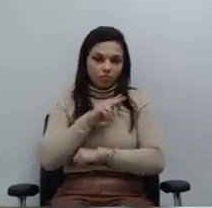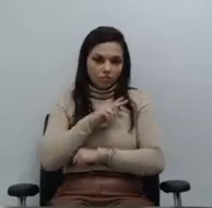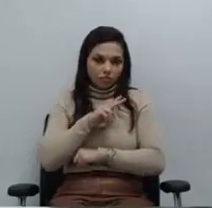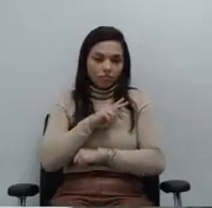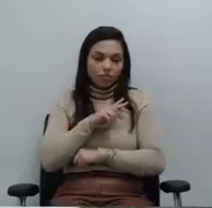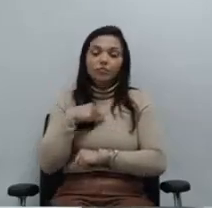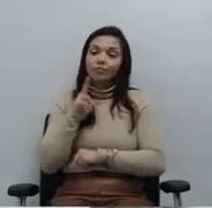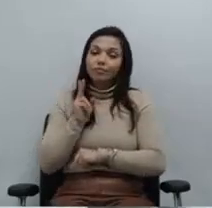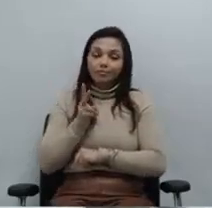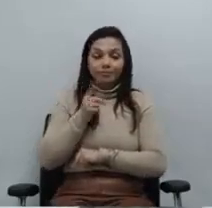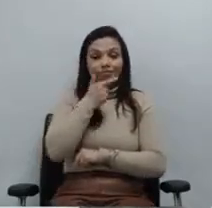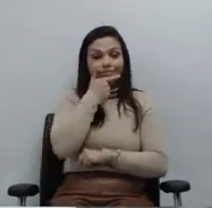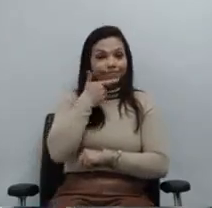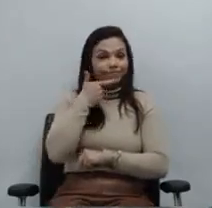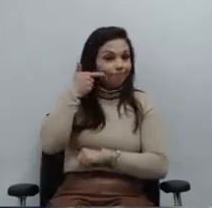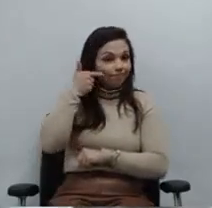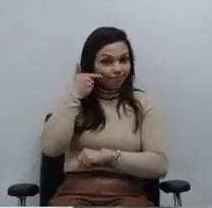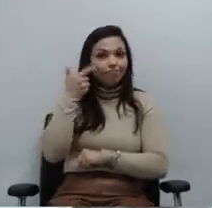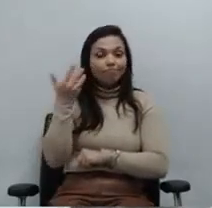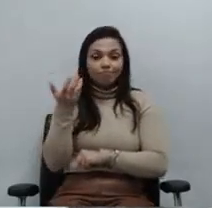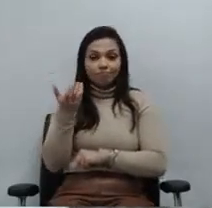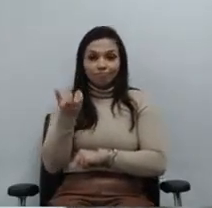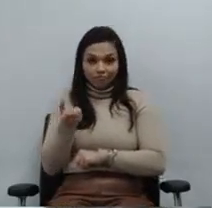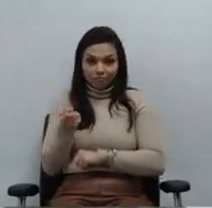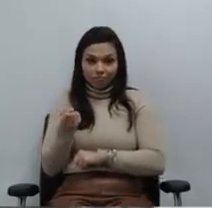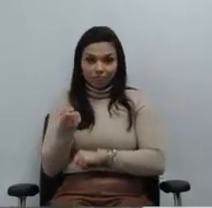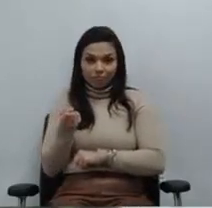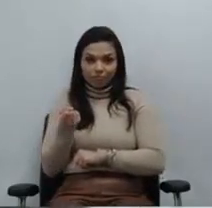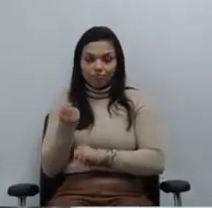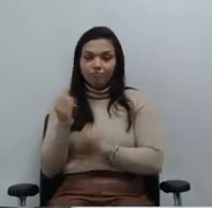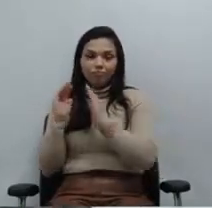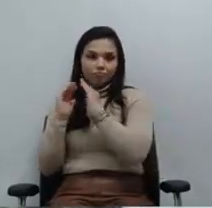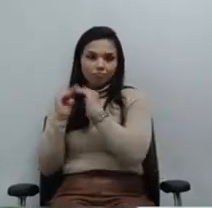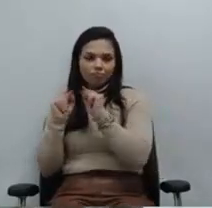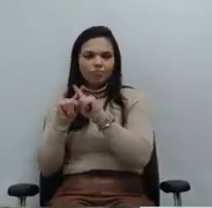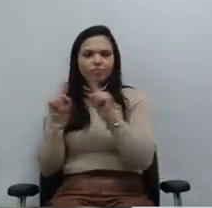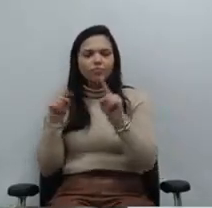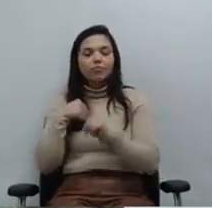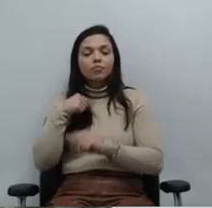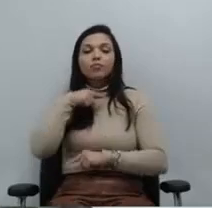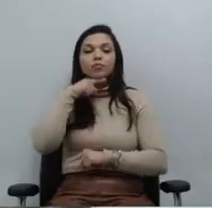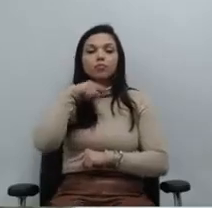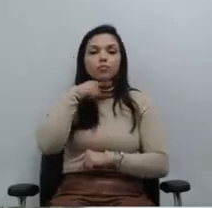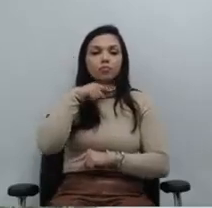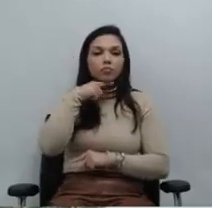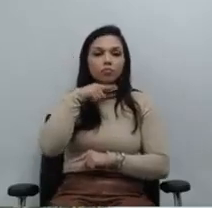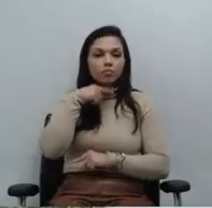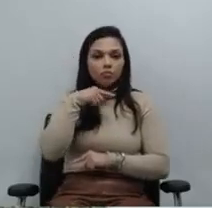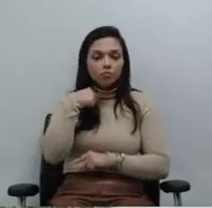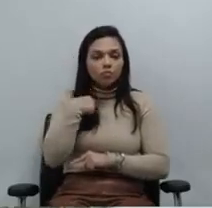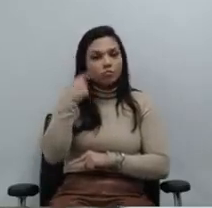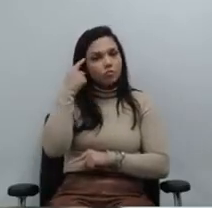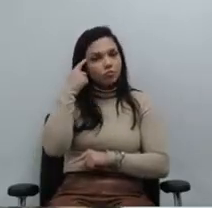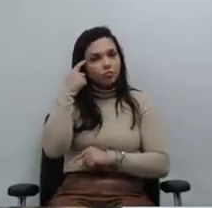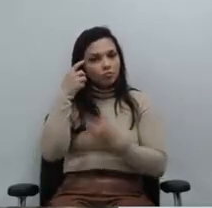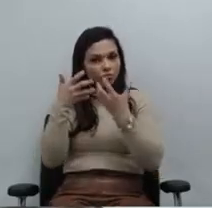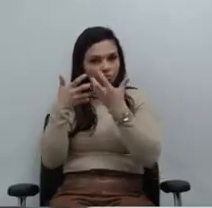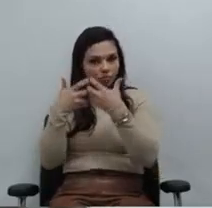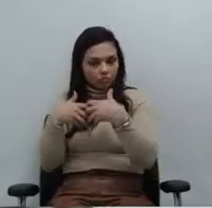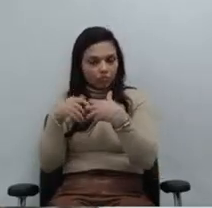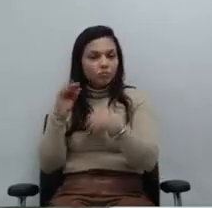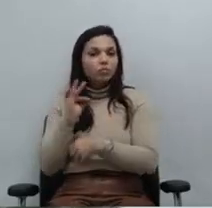simpático a concessão do pedido tal como estava previsto. Mas daí me surgiu uma dúvida que acho que até a gente tem que pensar a de futuro para